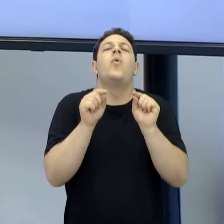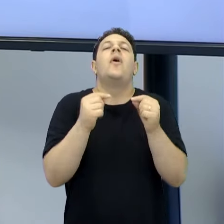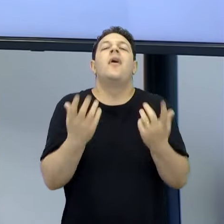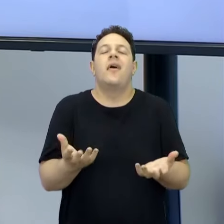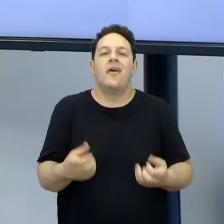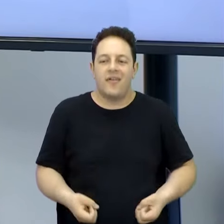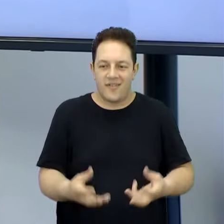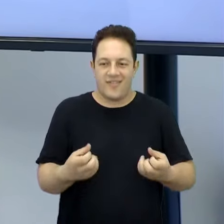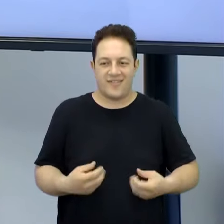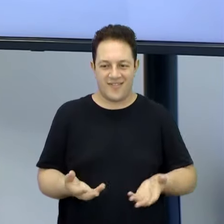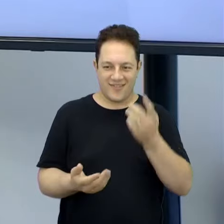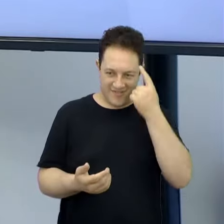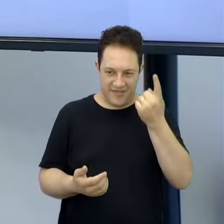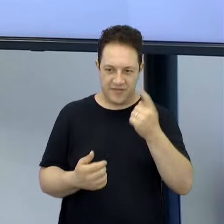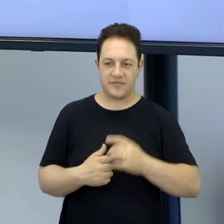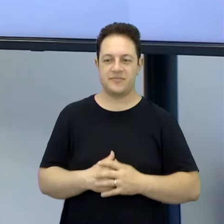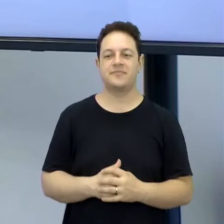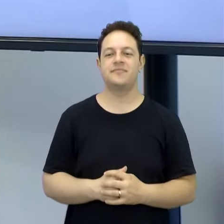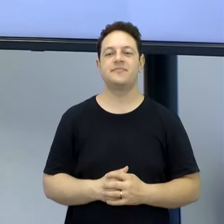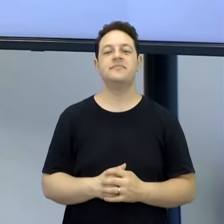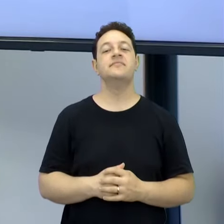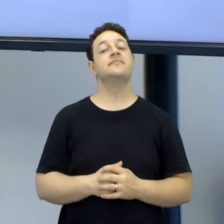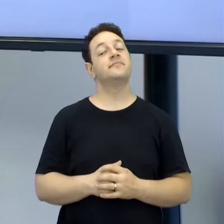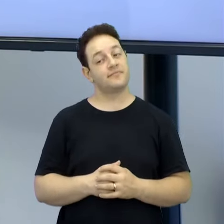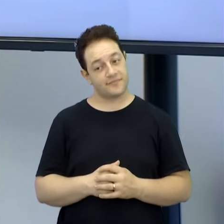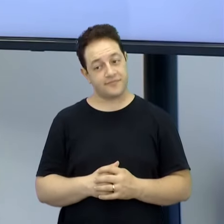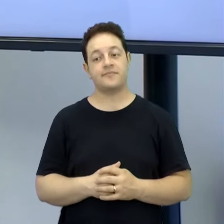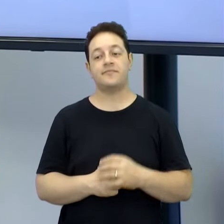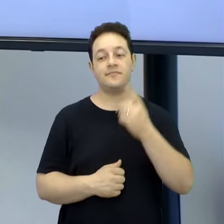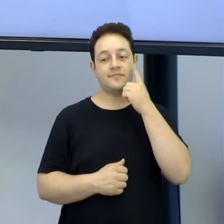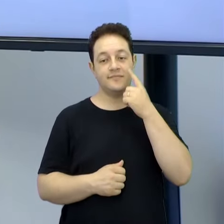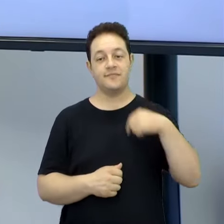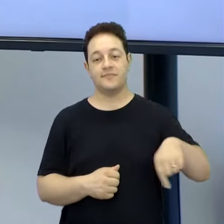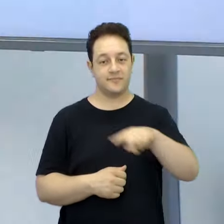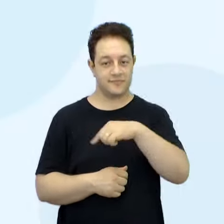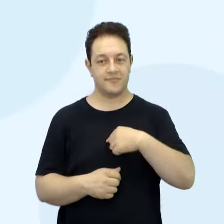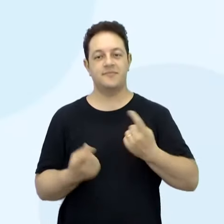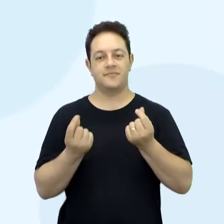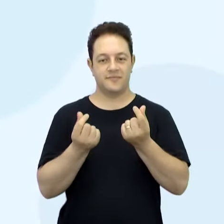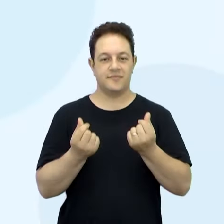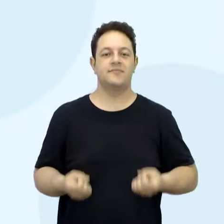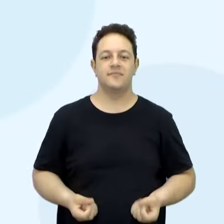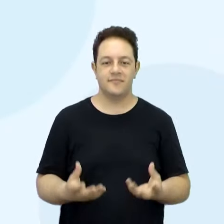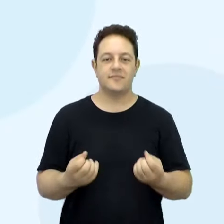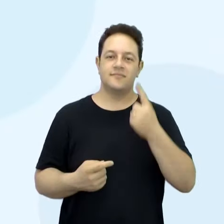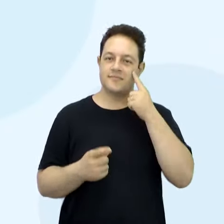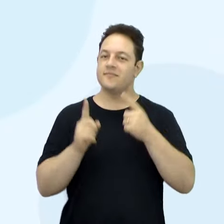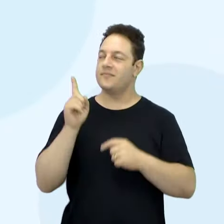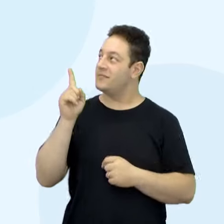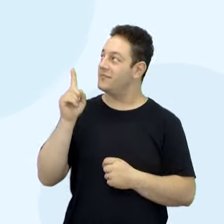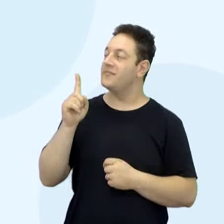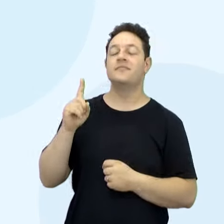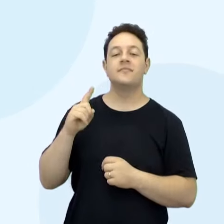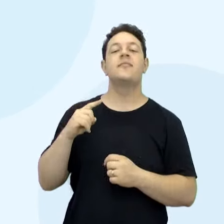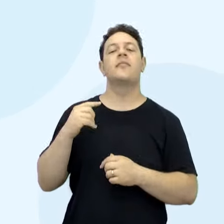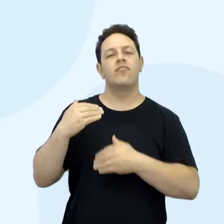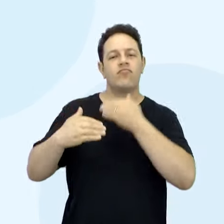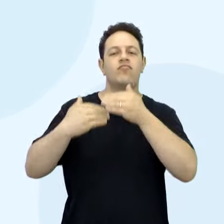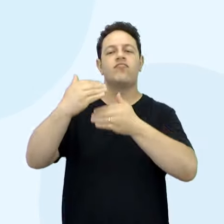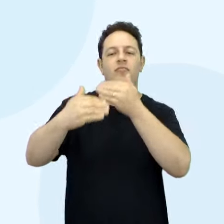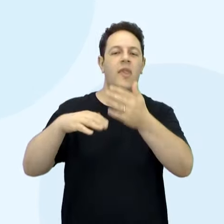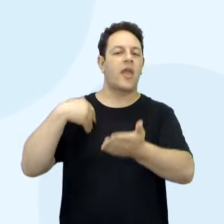gente gastou, né? E aí, então, as nossas despesas, né, do nosso desenvolvimento até o momento, que